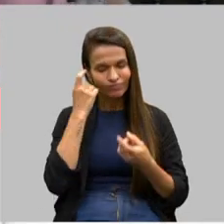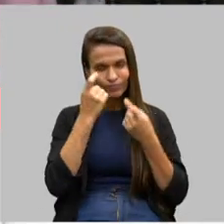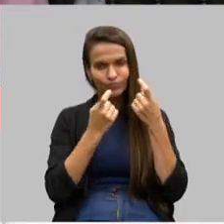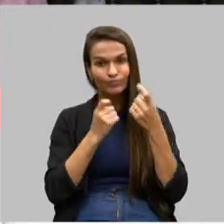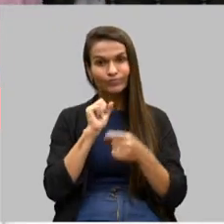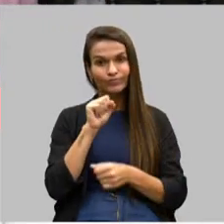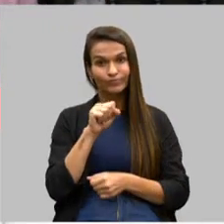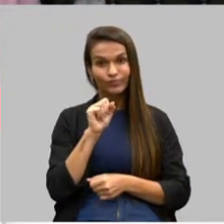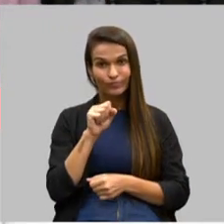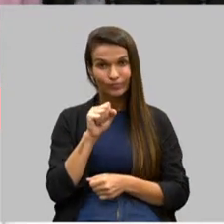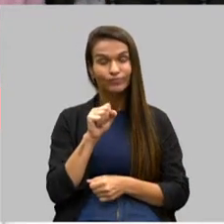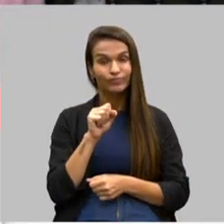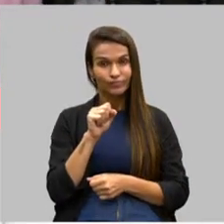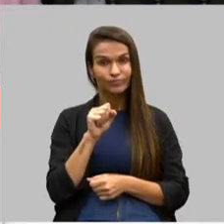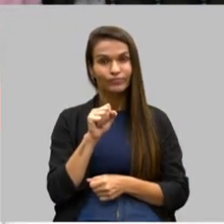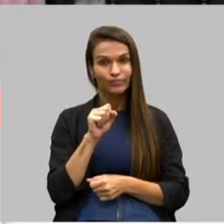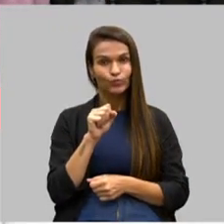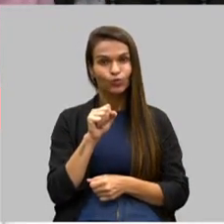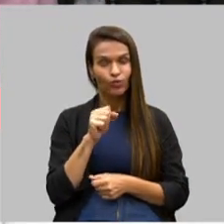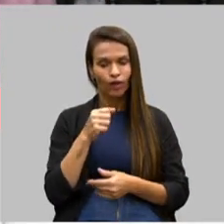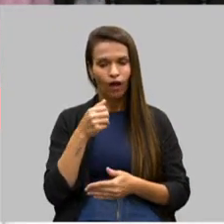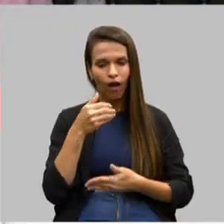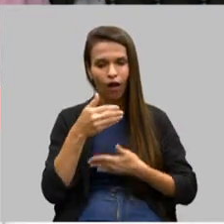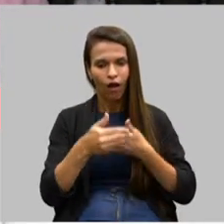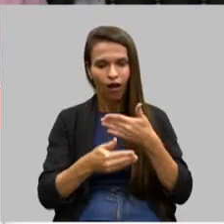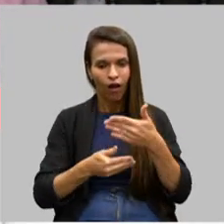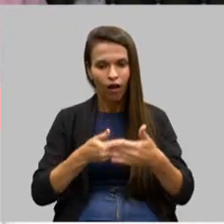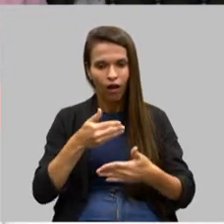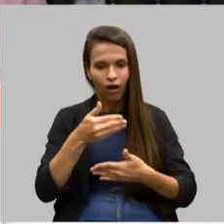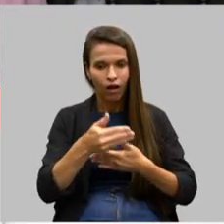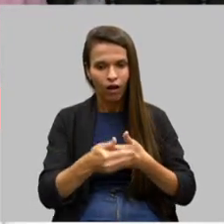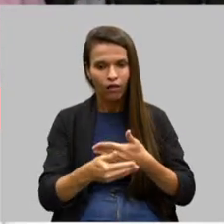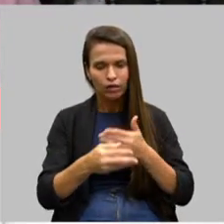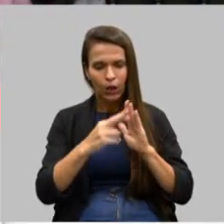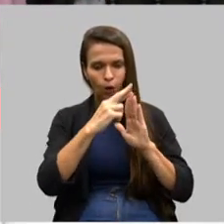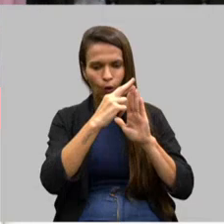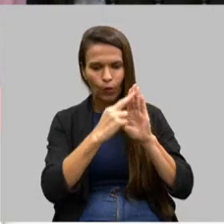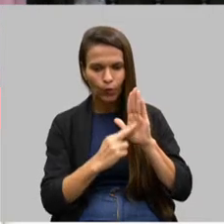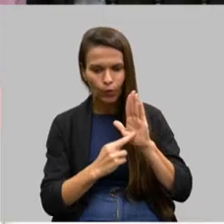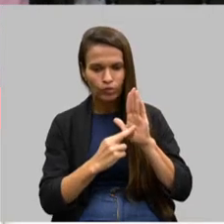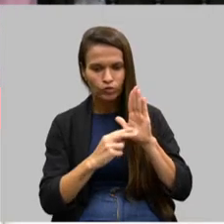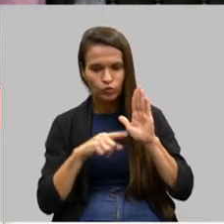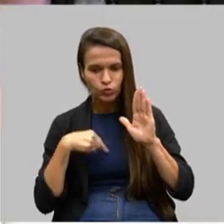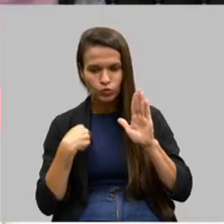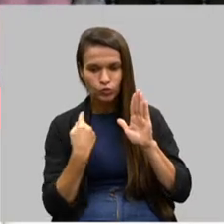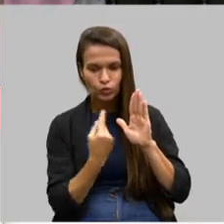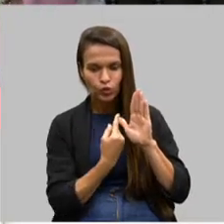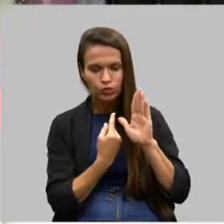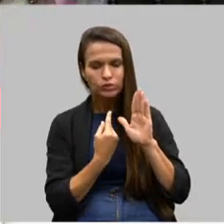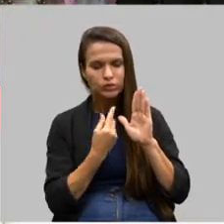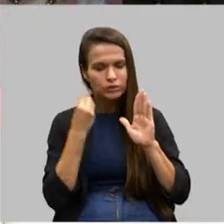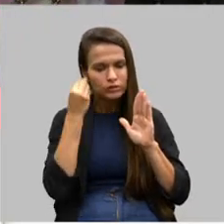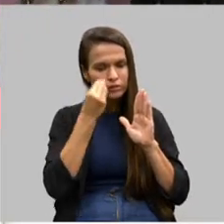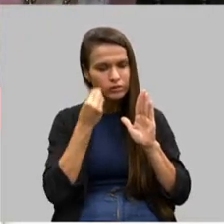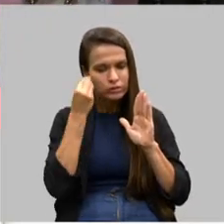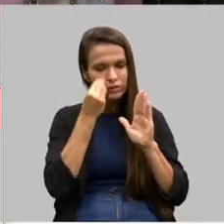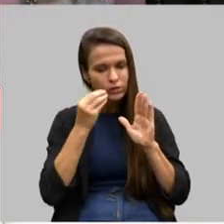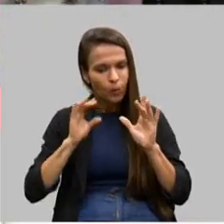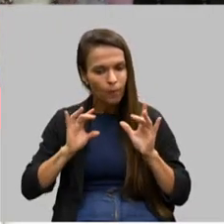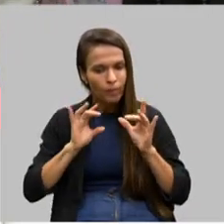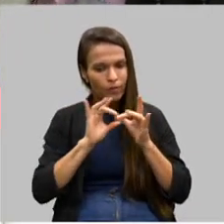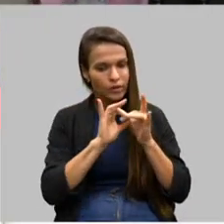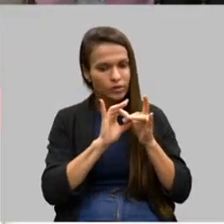Porque é um roteiro, nós estamos escrevendo esse roteiro. Eu quero até mudar um pouco o